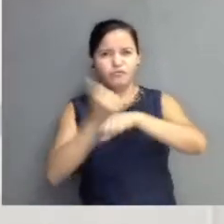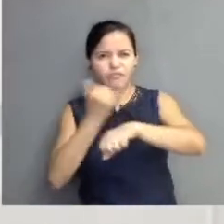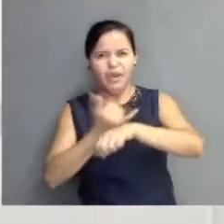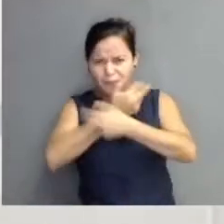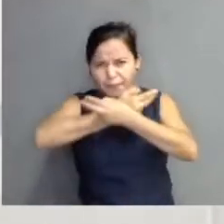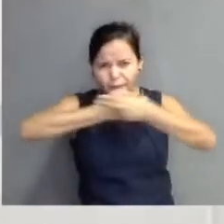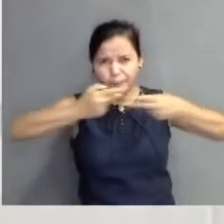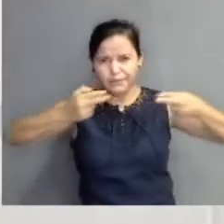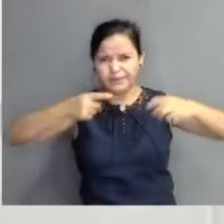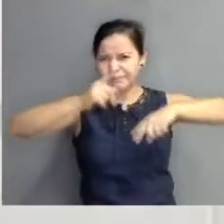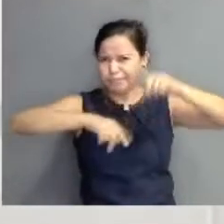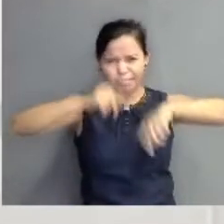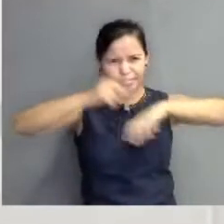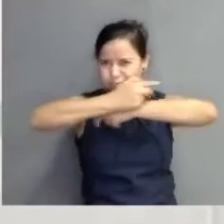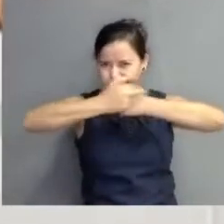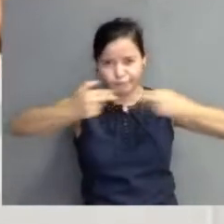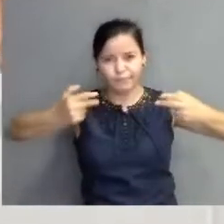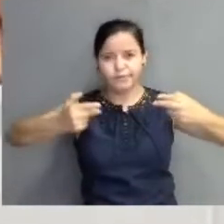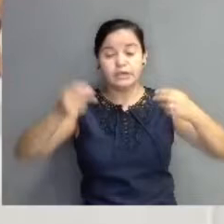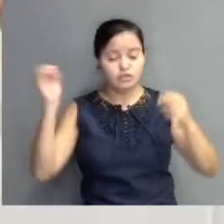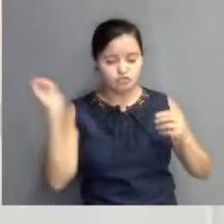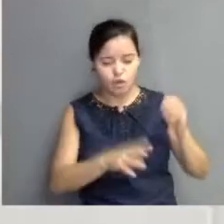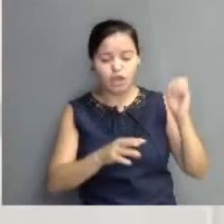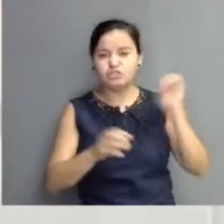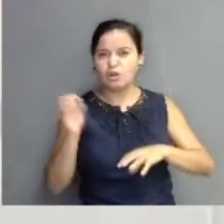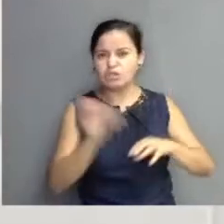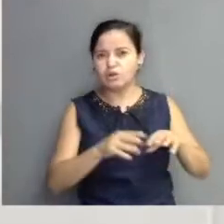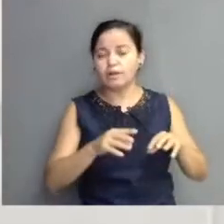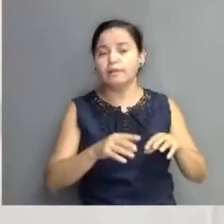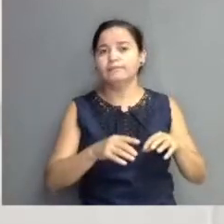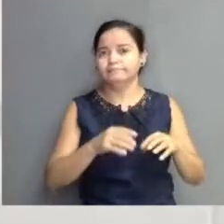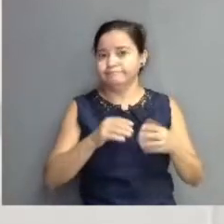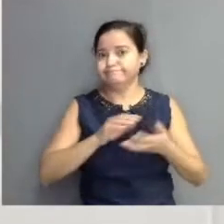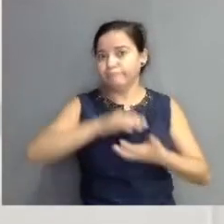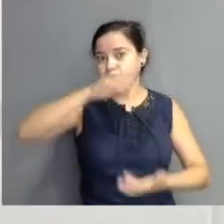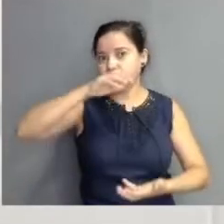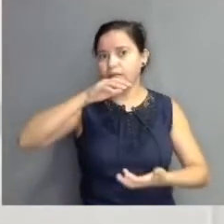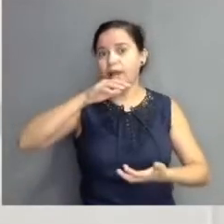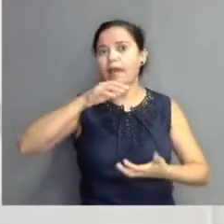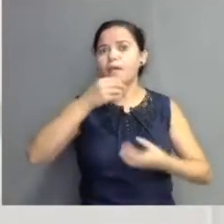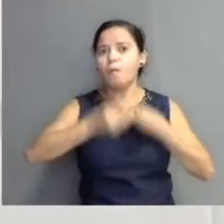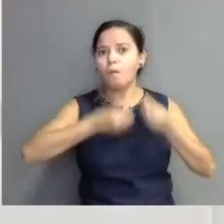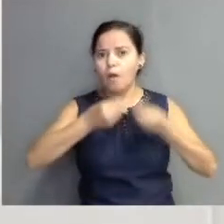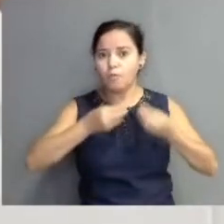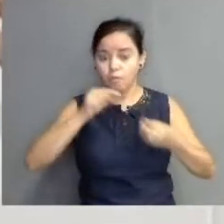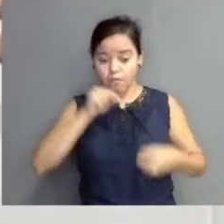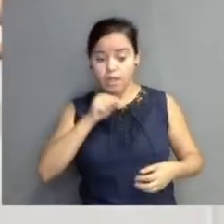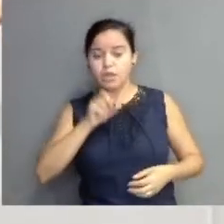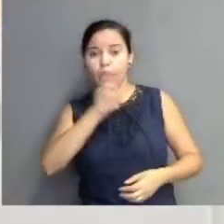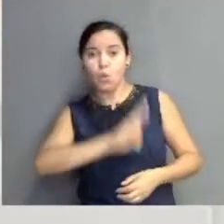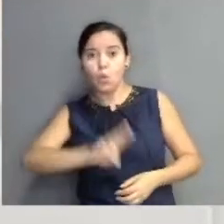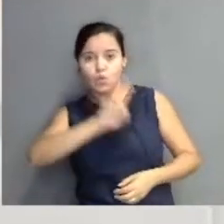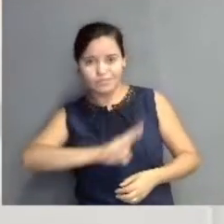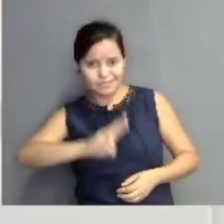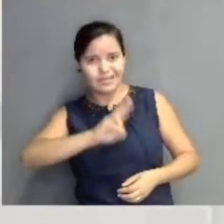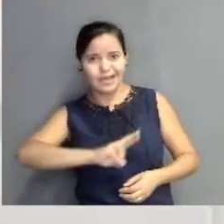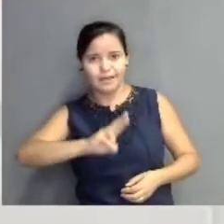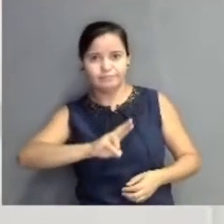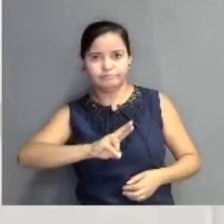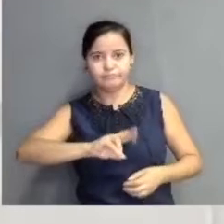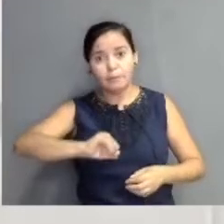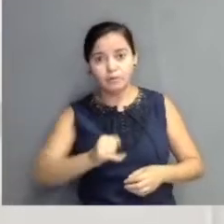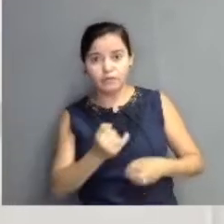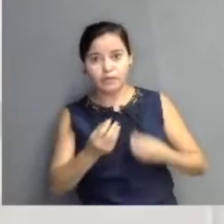de lixo, que vai se misturar esse líquido. Então esse líquido também ele vai ter um potencial também de ter metais pesados, né?